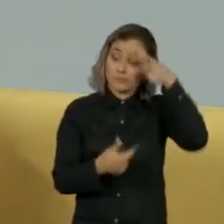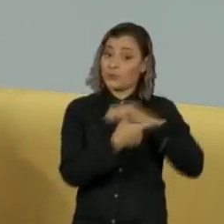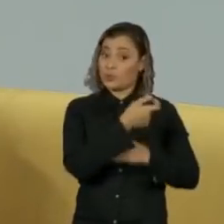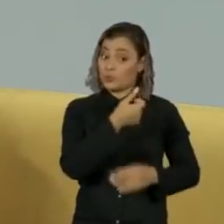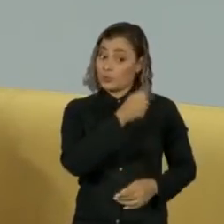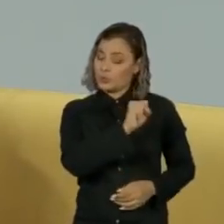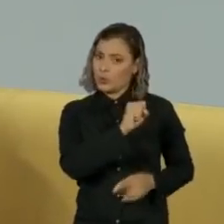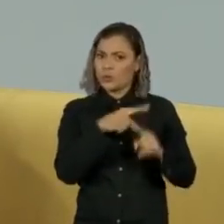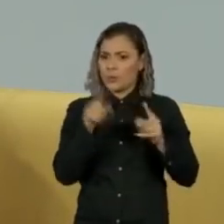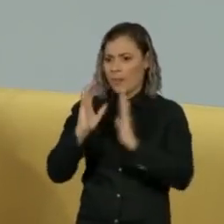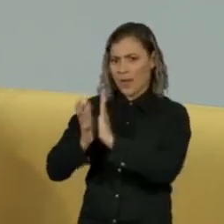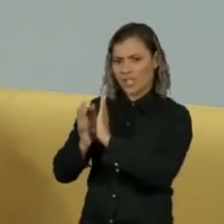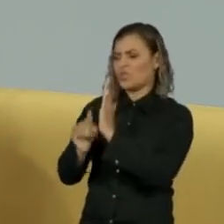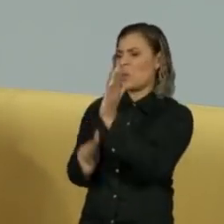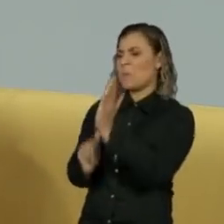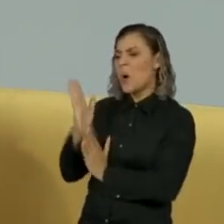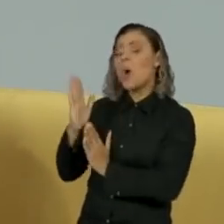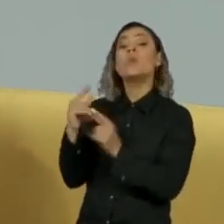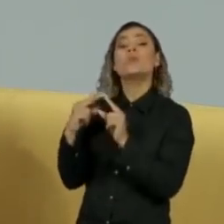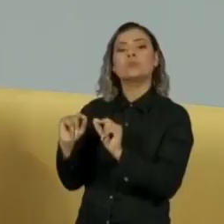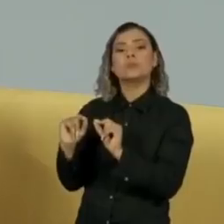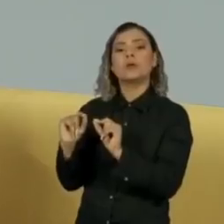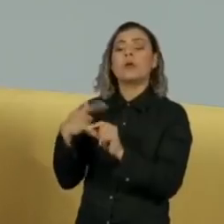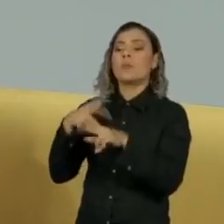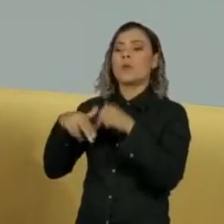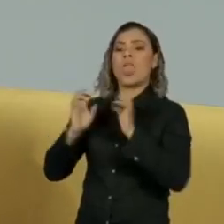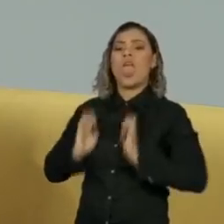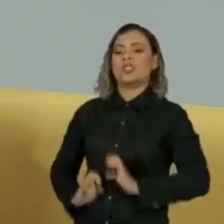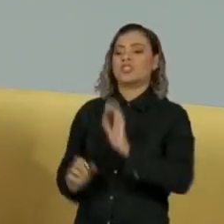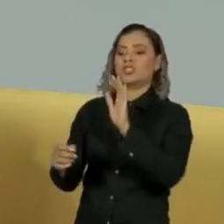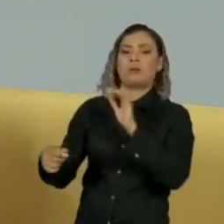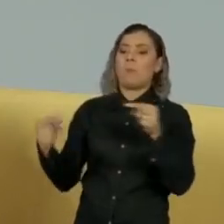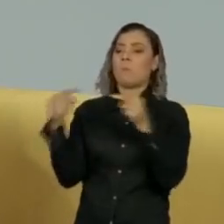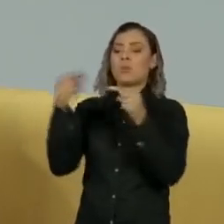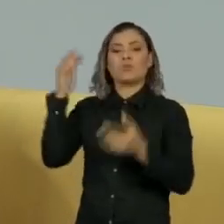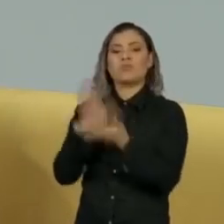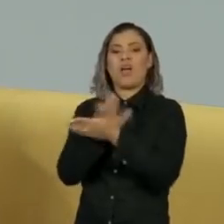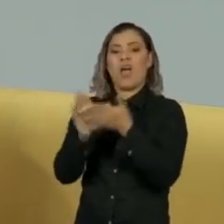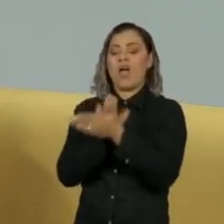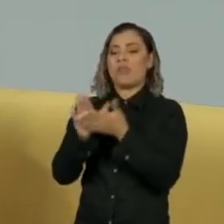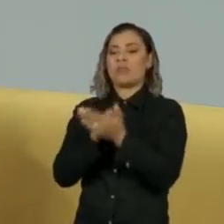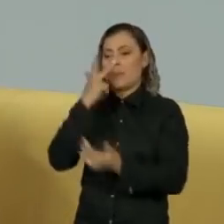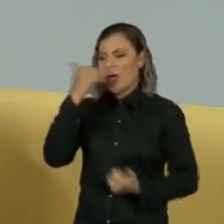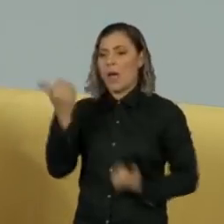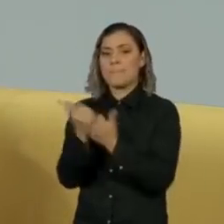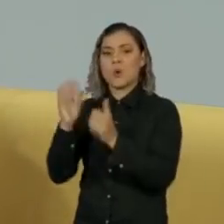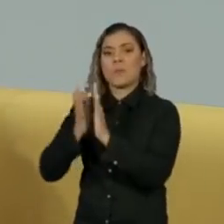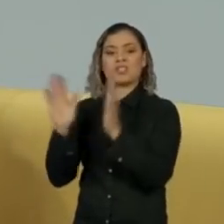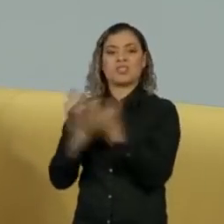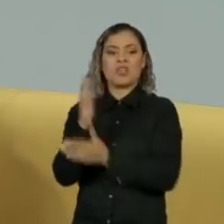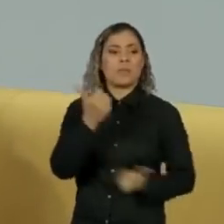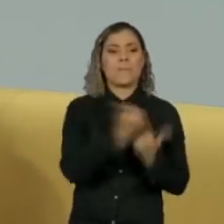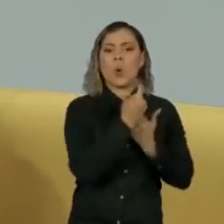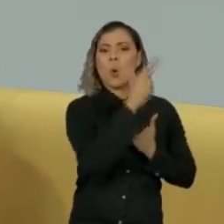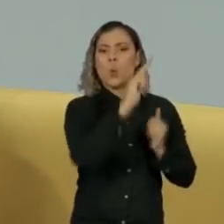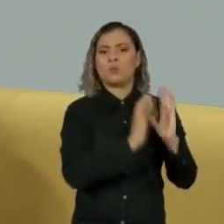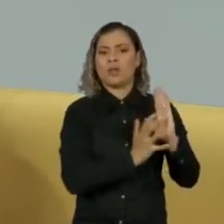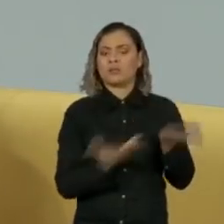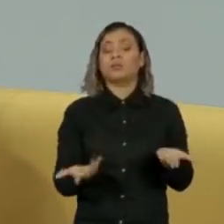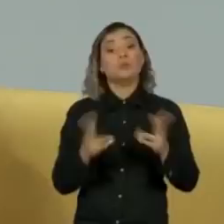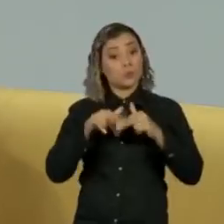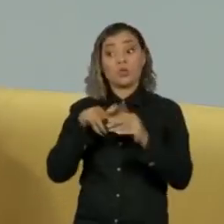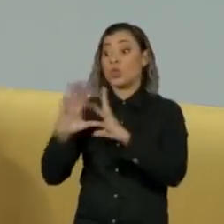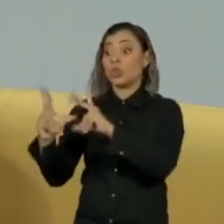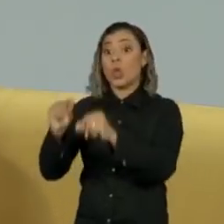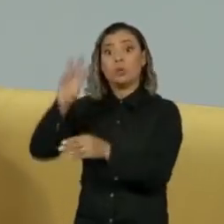da Executiva Nacional do partido, por violação ética e moral e infidelidade partidária, foi unânime. O